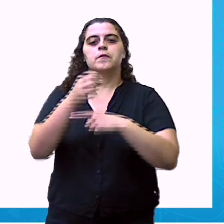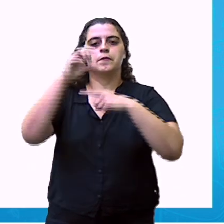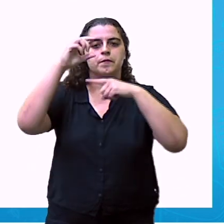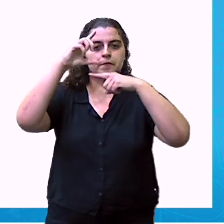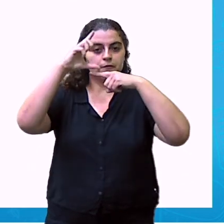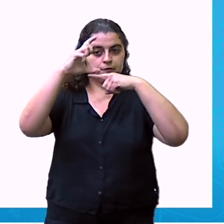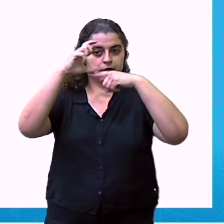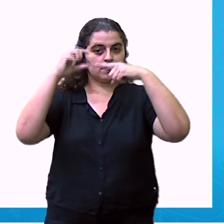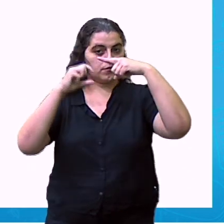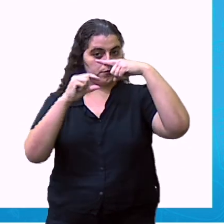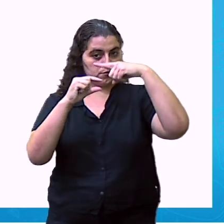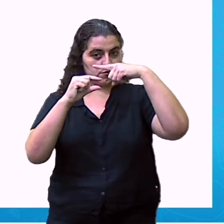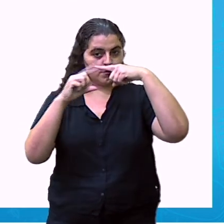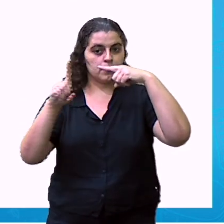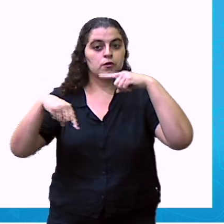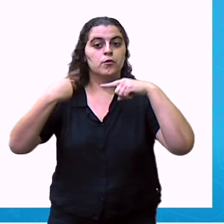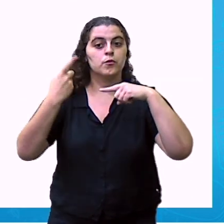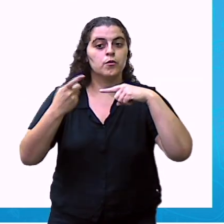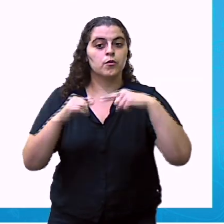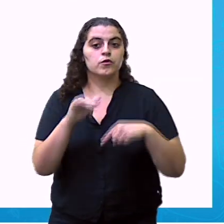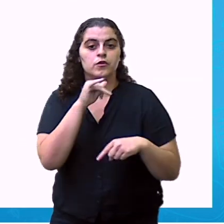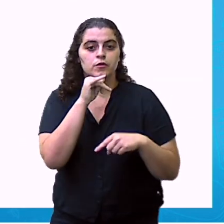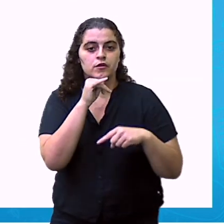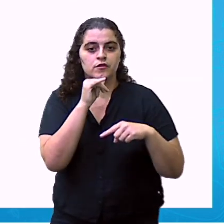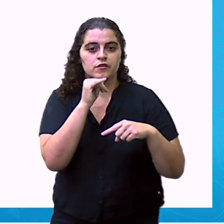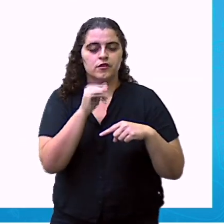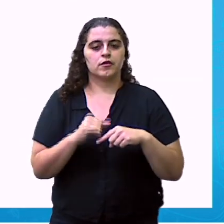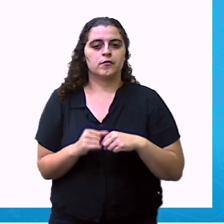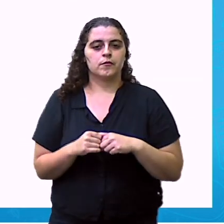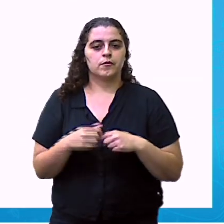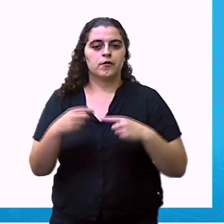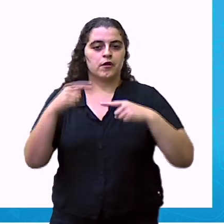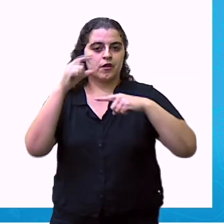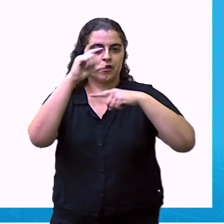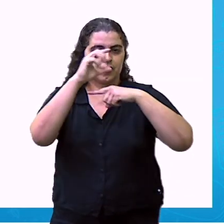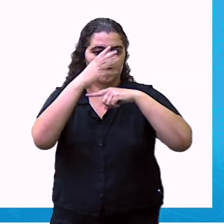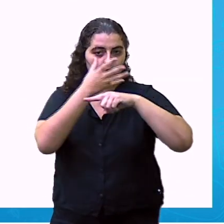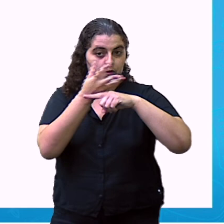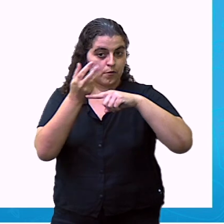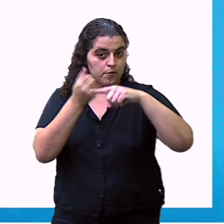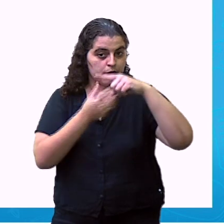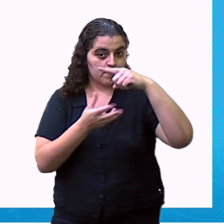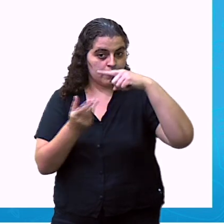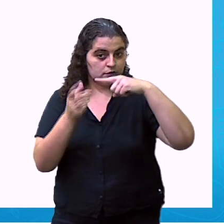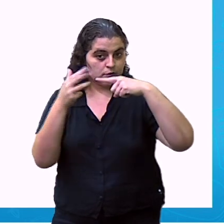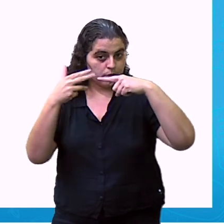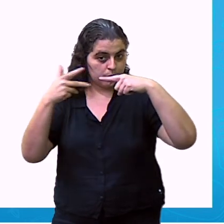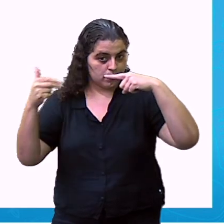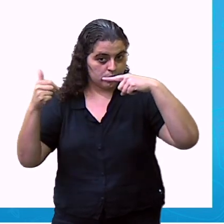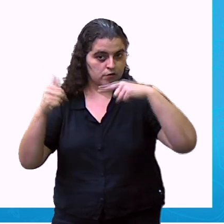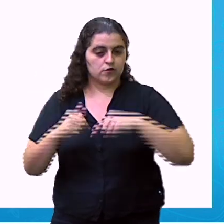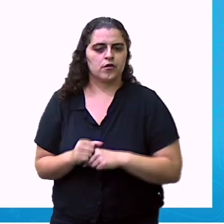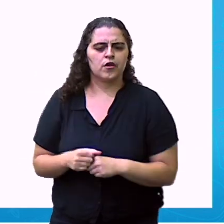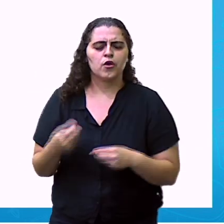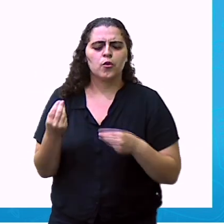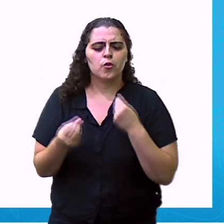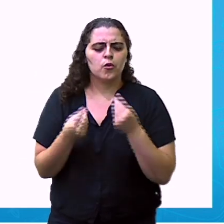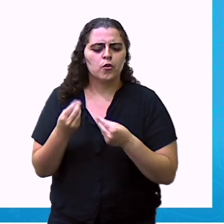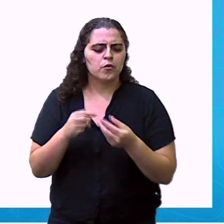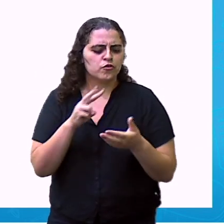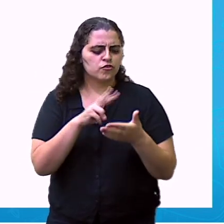imprópria, e aqui nós temos uma fração mista. E como fazemos a leitura dessa fração